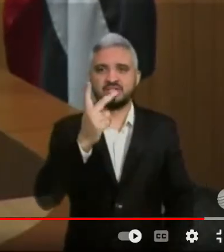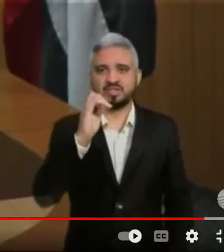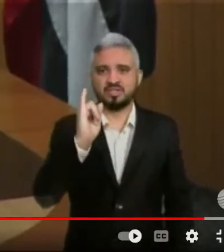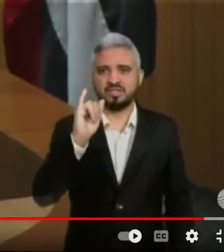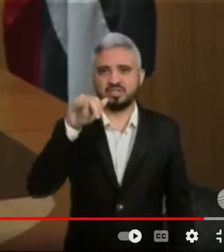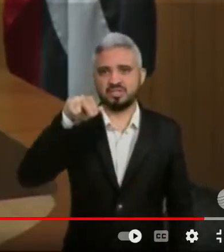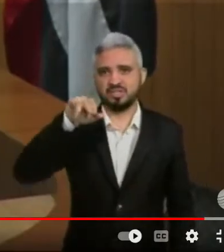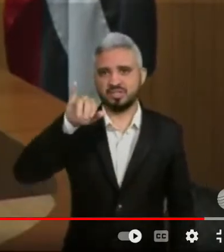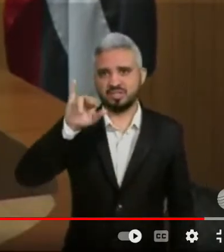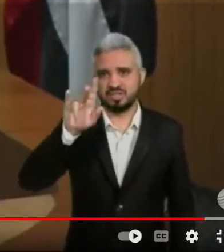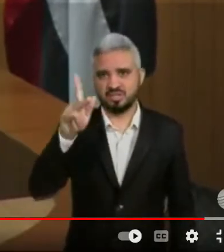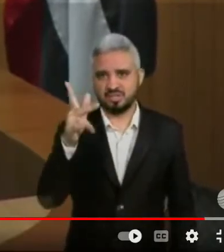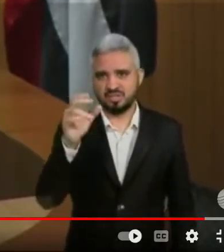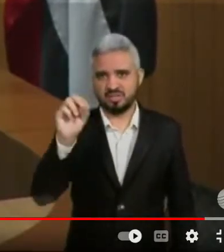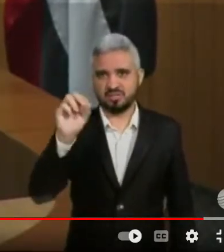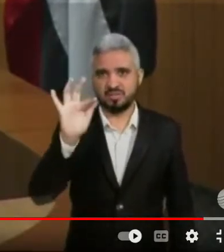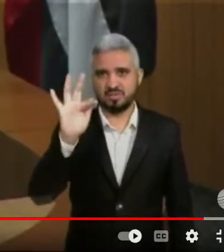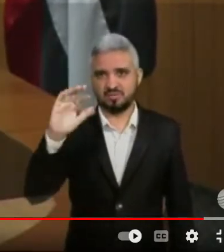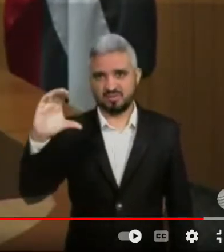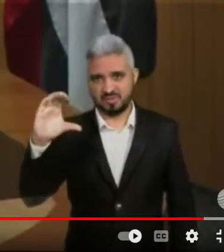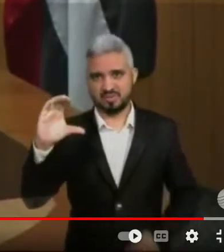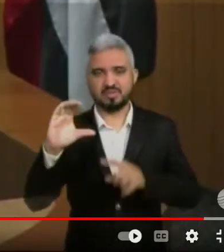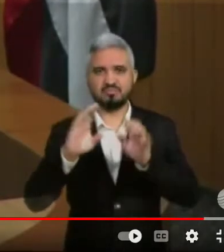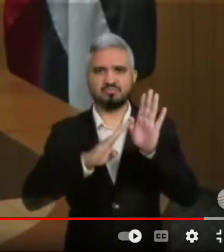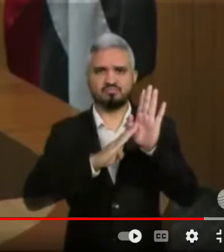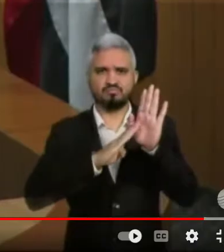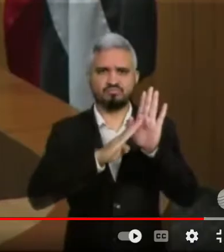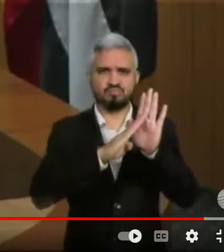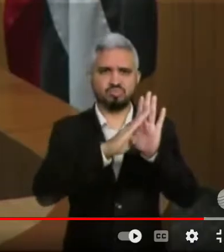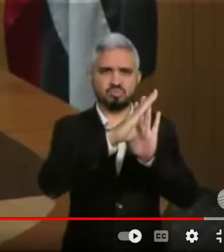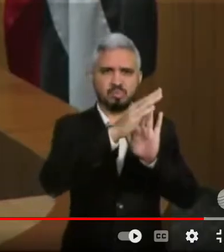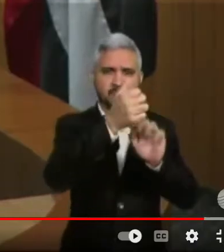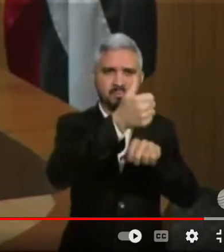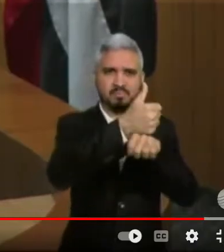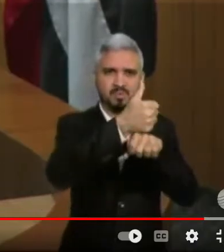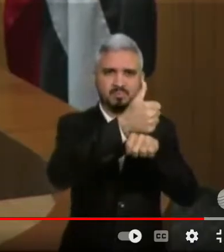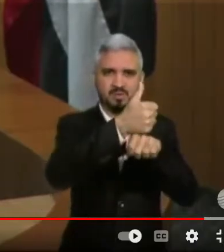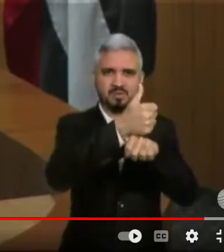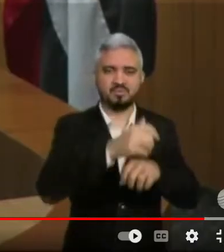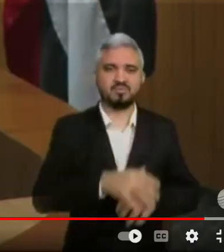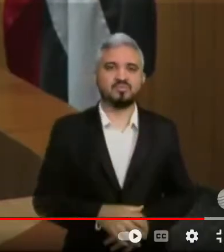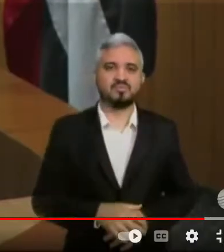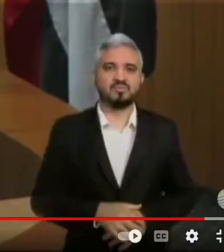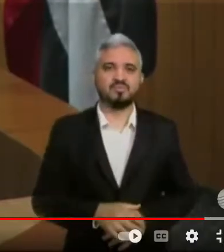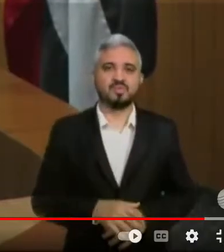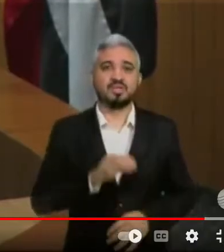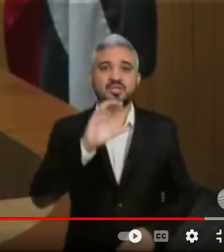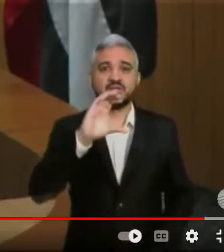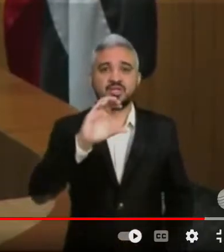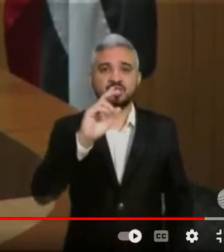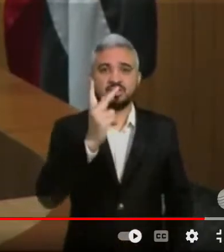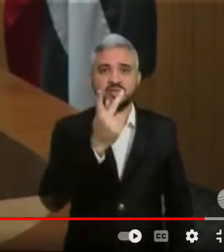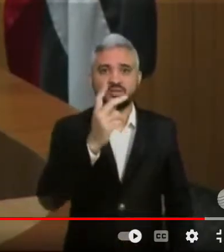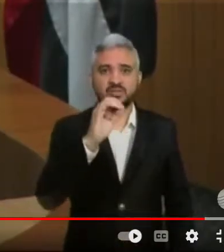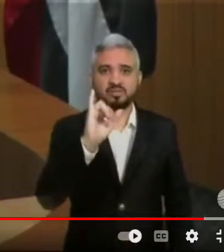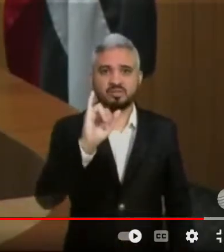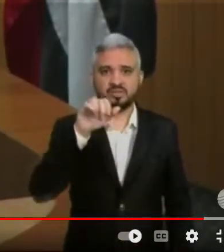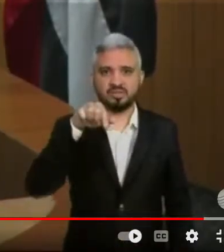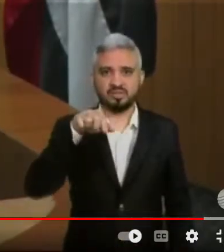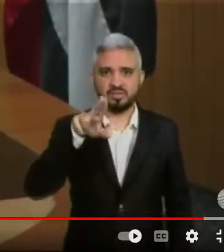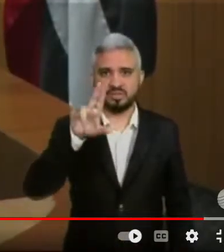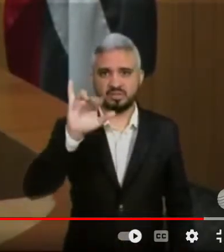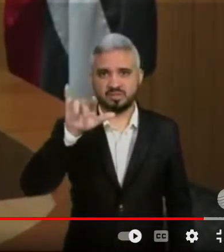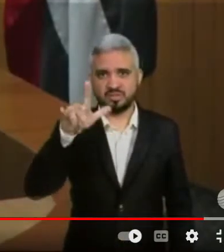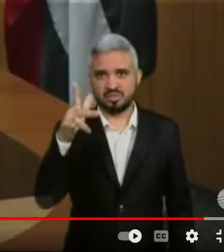FC lidera pesquisa eleitoral na cidade de Codó. Gilberto Leda, Codó, Chiquinho FC lidera pesquisa